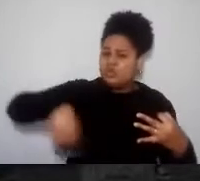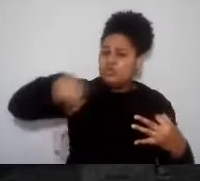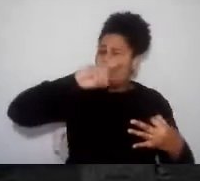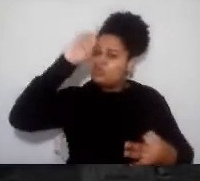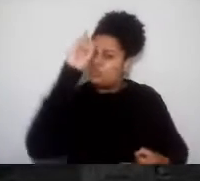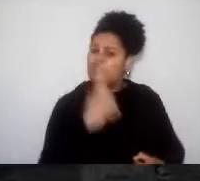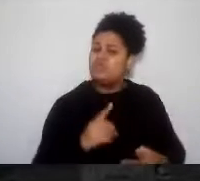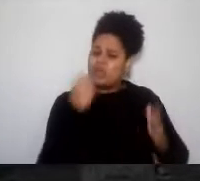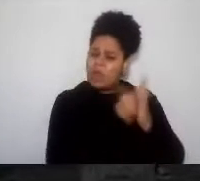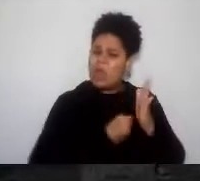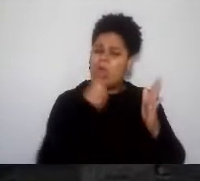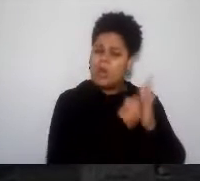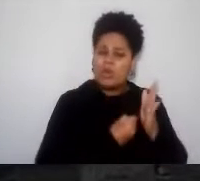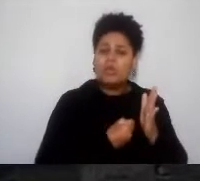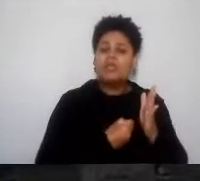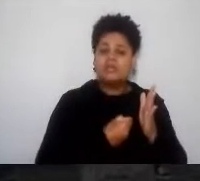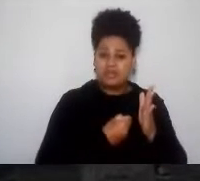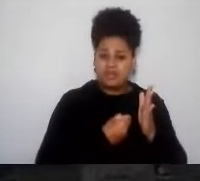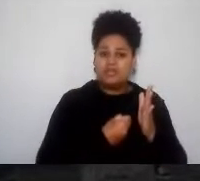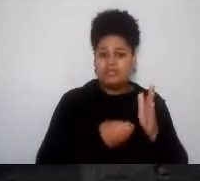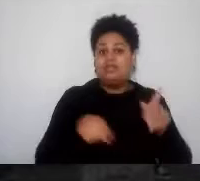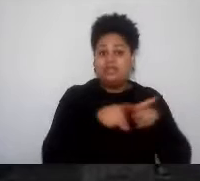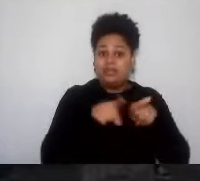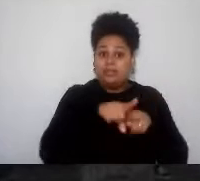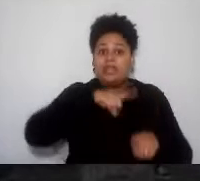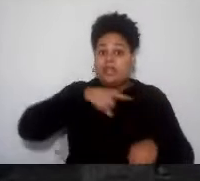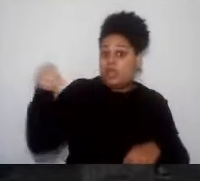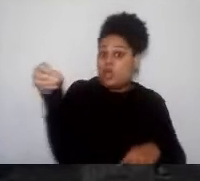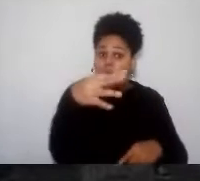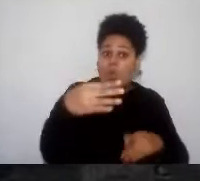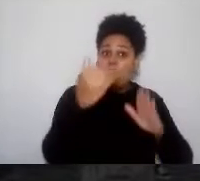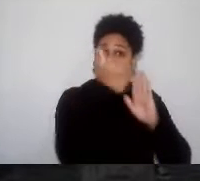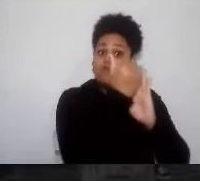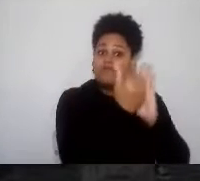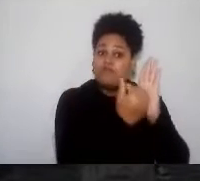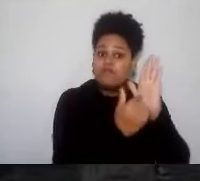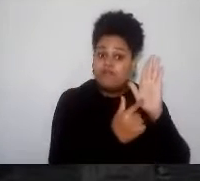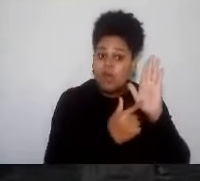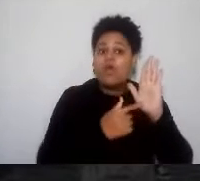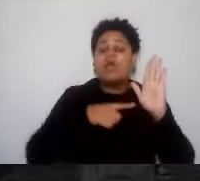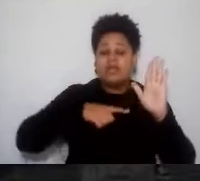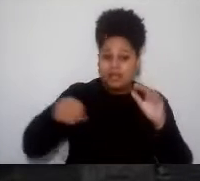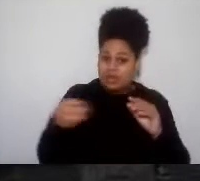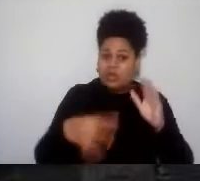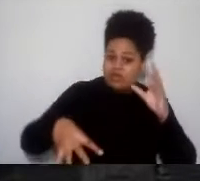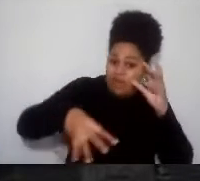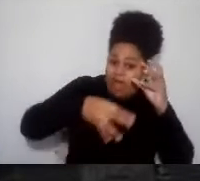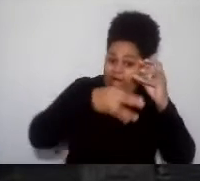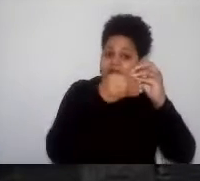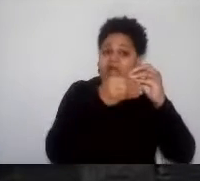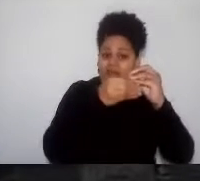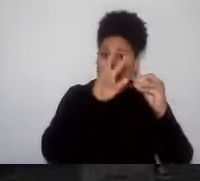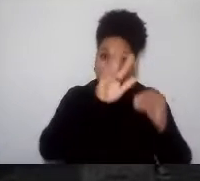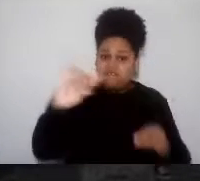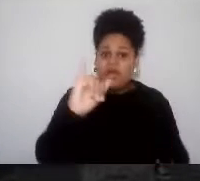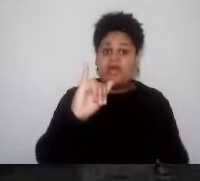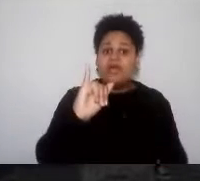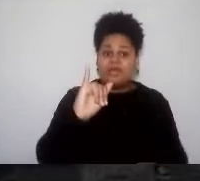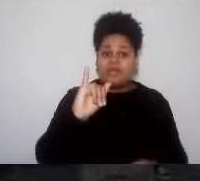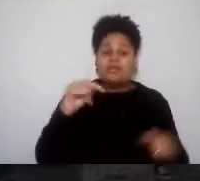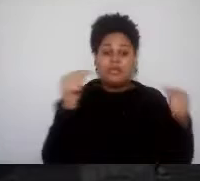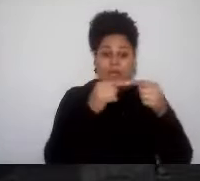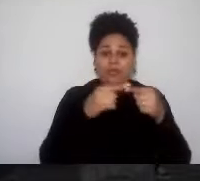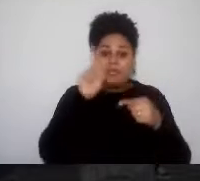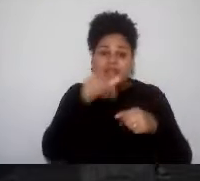aquelas novas reivindicações, propostas que colocaremos, que já estão como